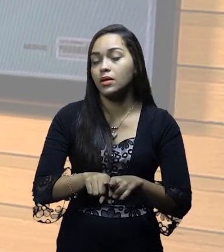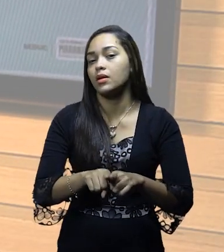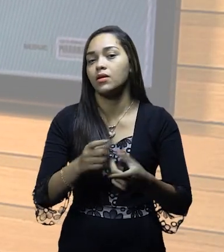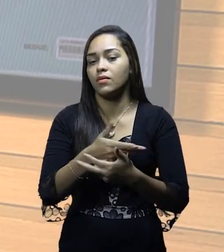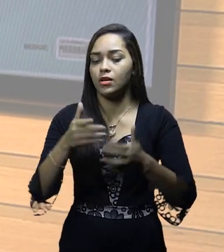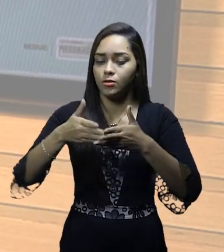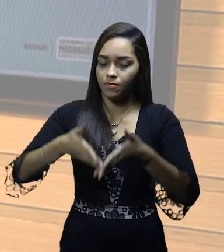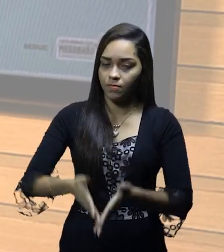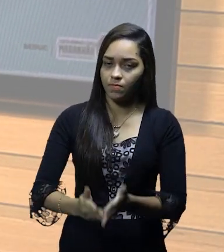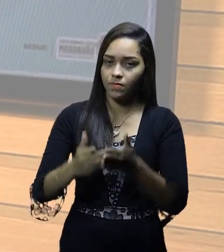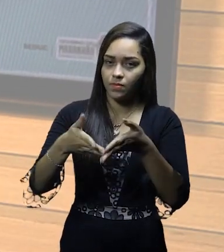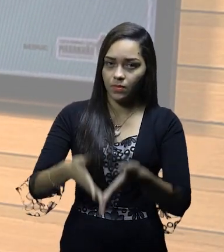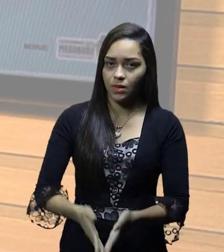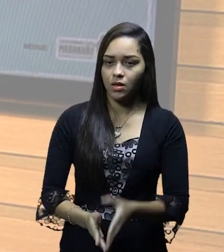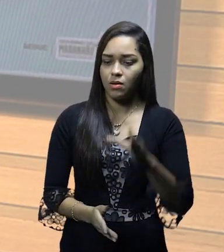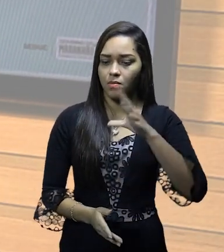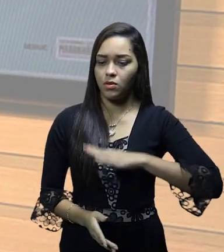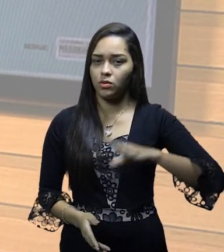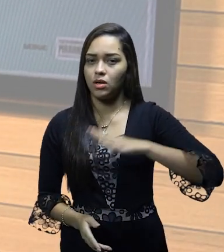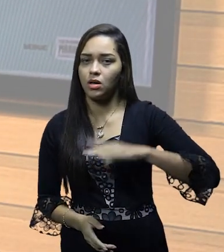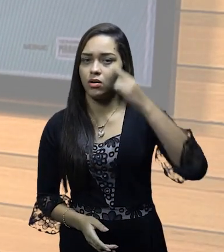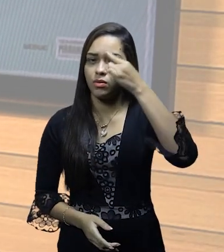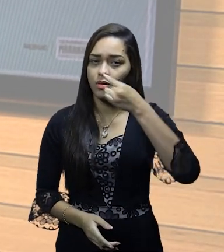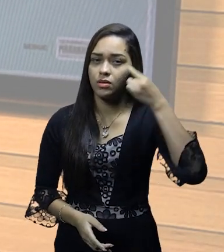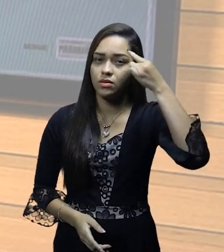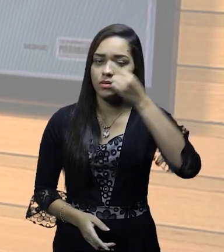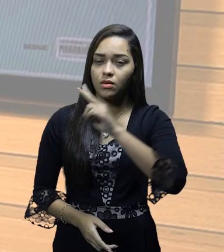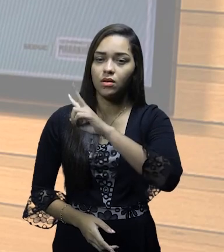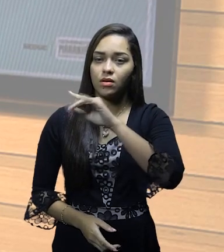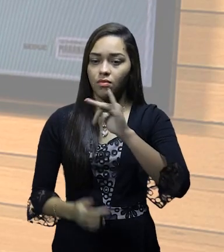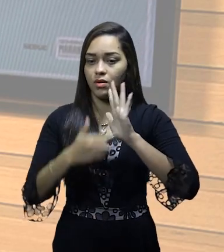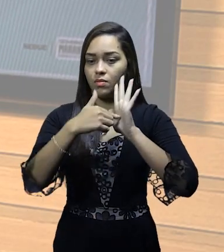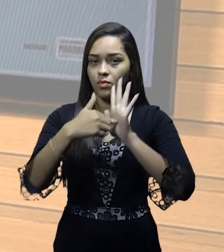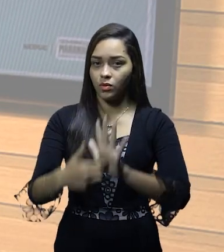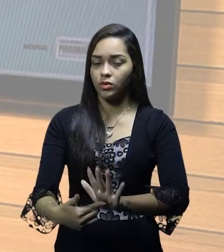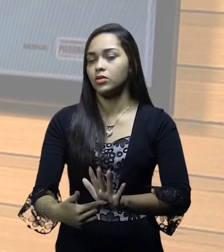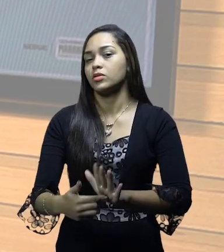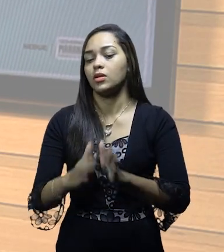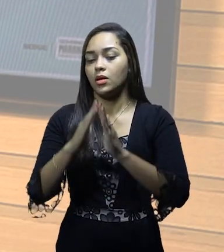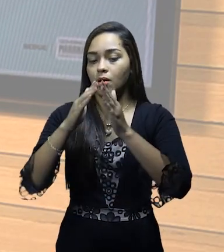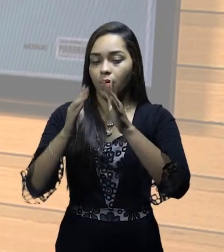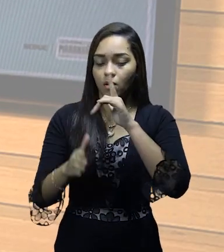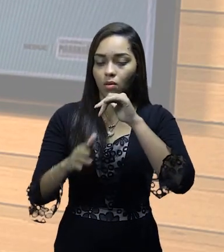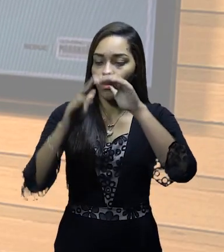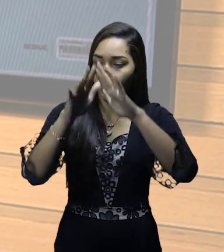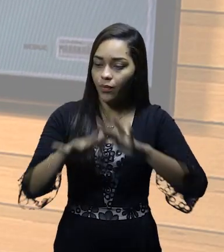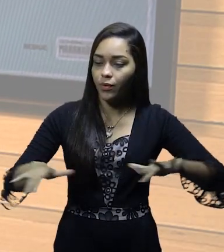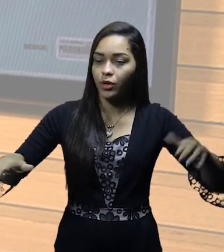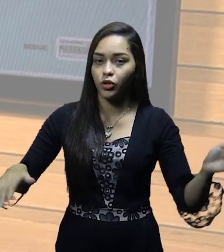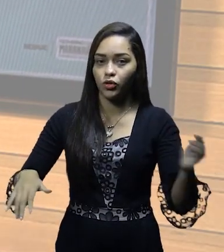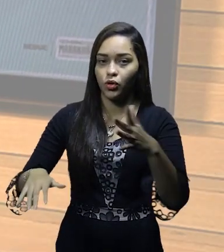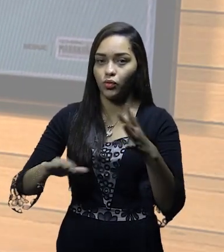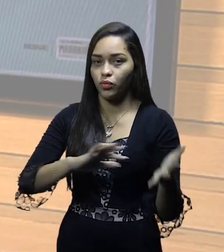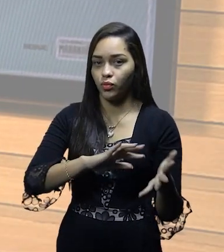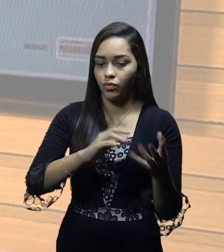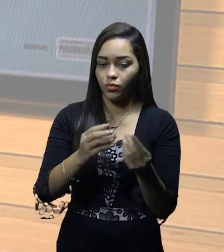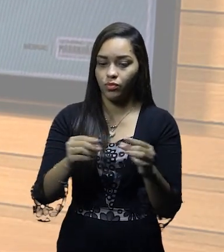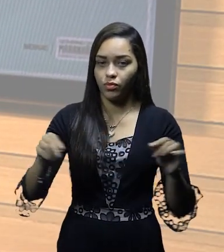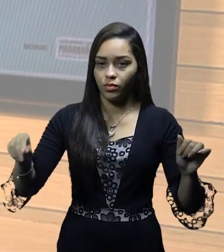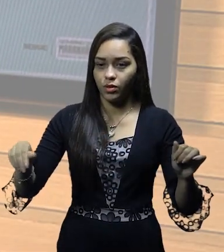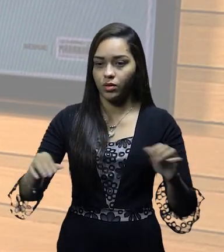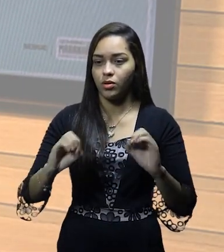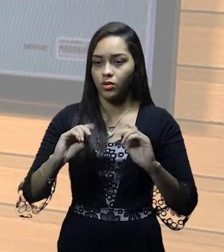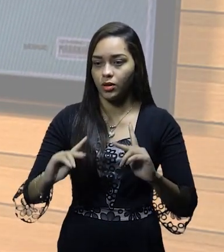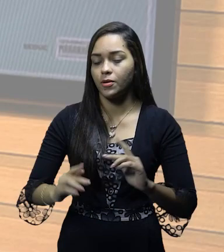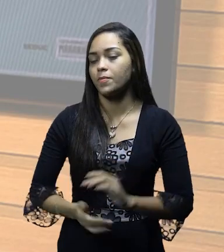tecnológicos, é a época das grandes invenções, também grandes navegações. Portugal, Espanha